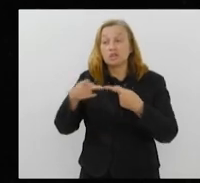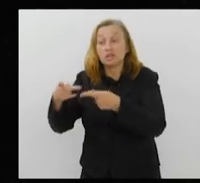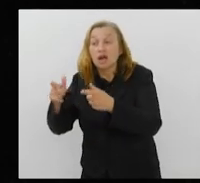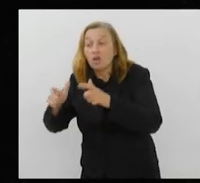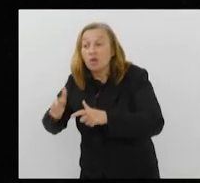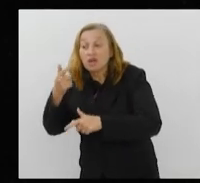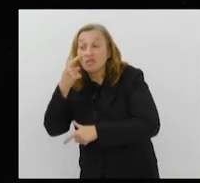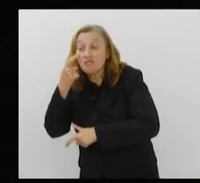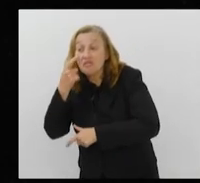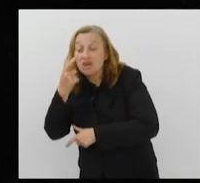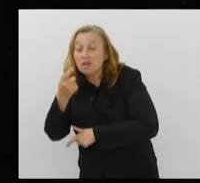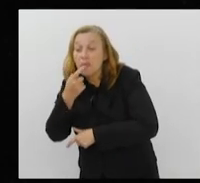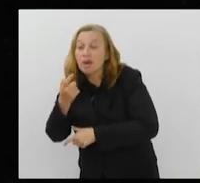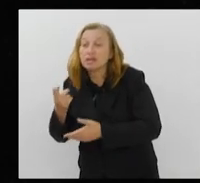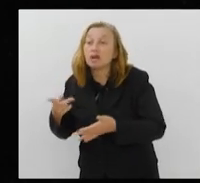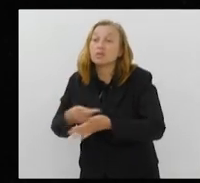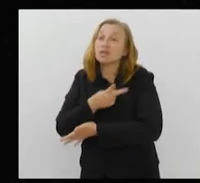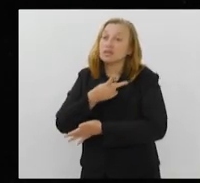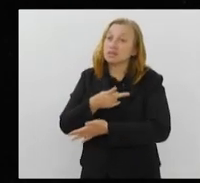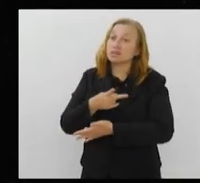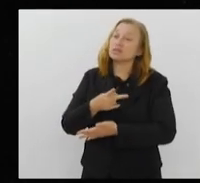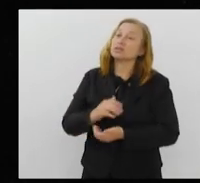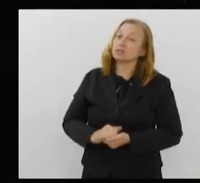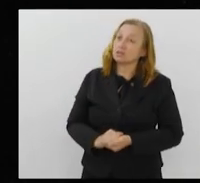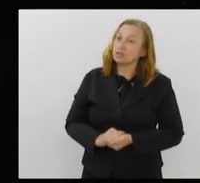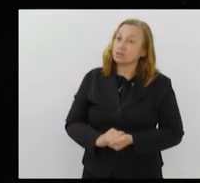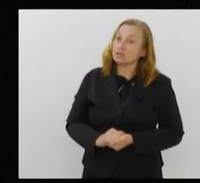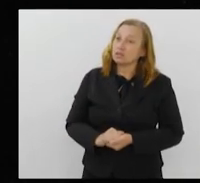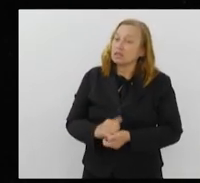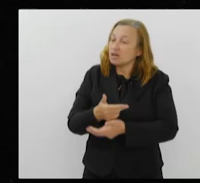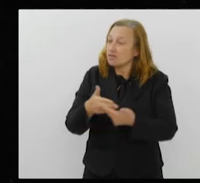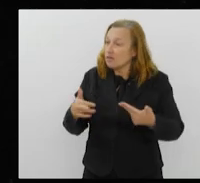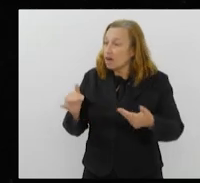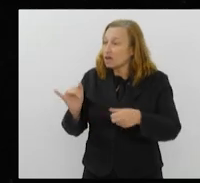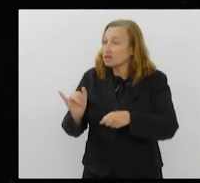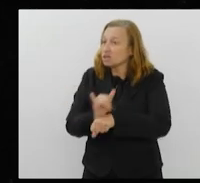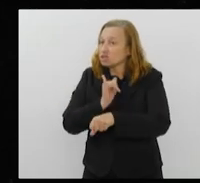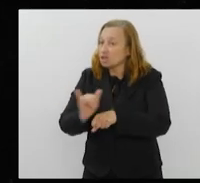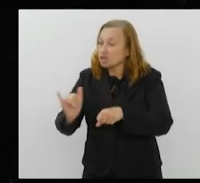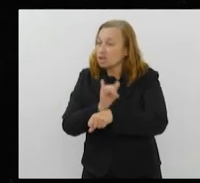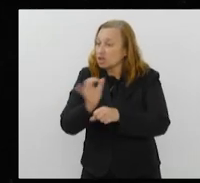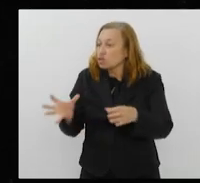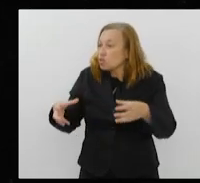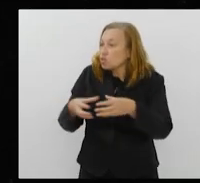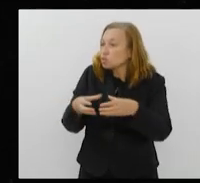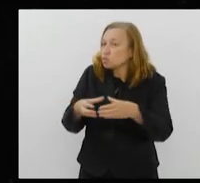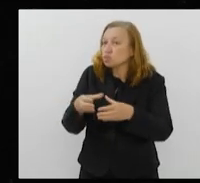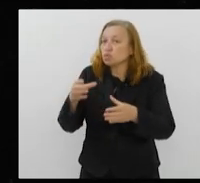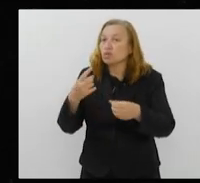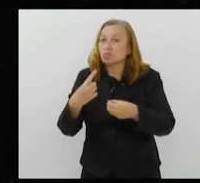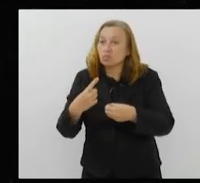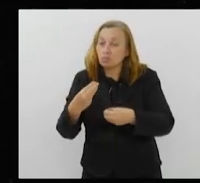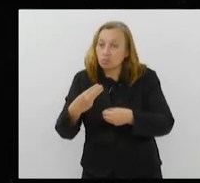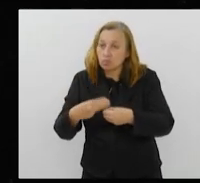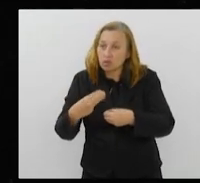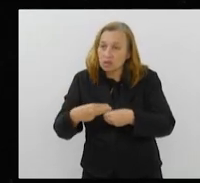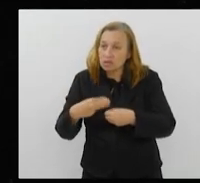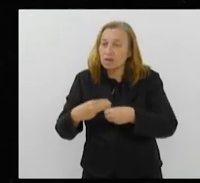de perto o que está acontecendo e tomando uma série de medidas em conjunto ali no município para que seja